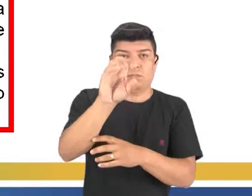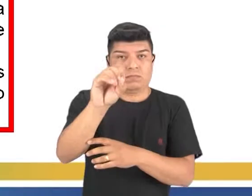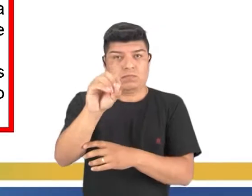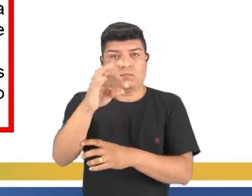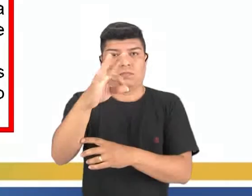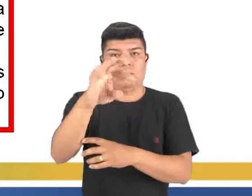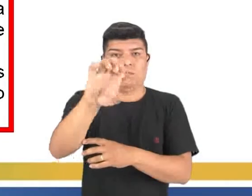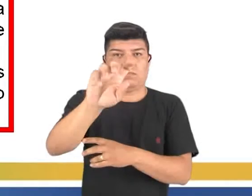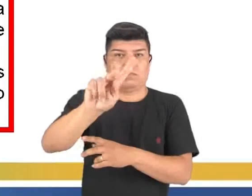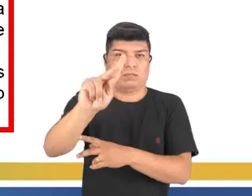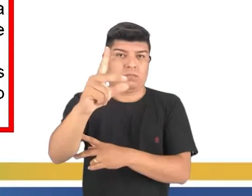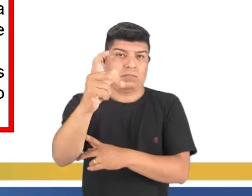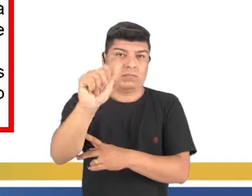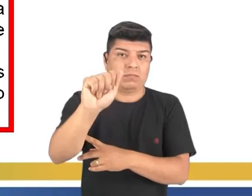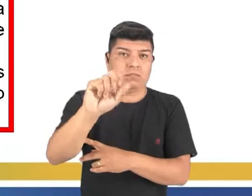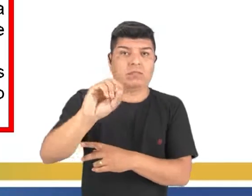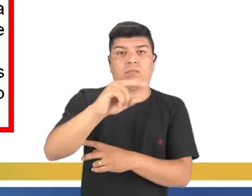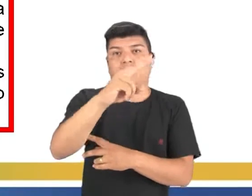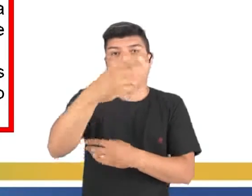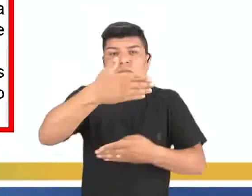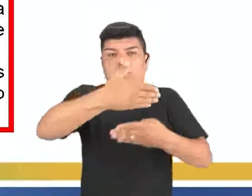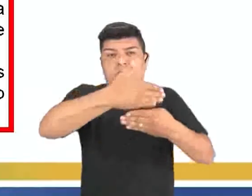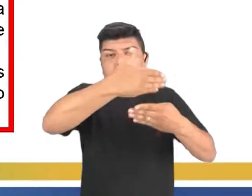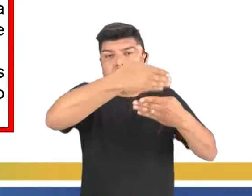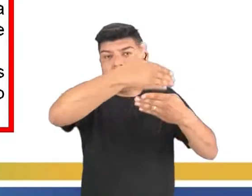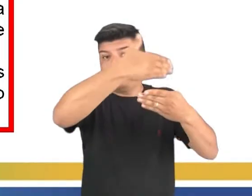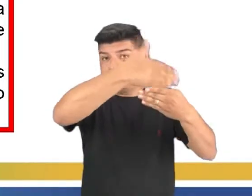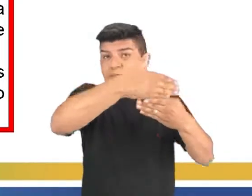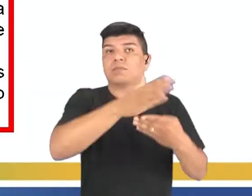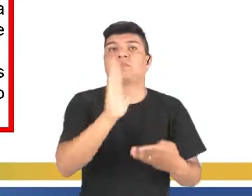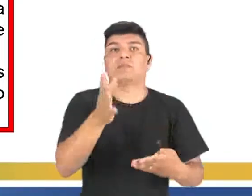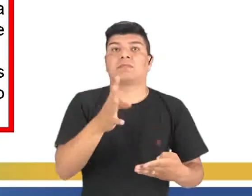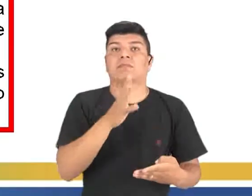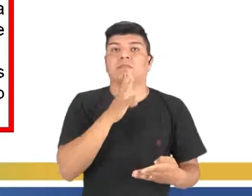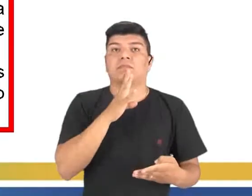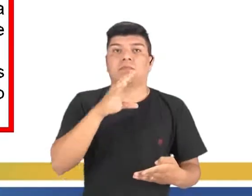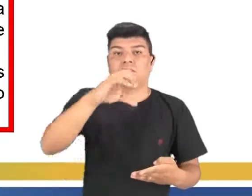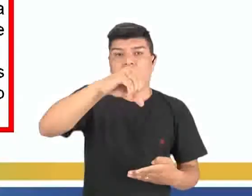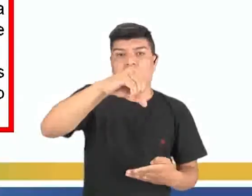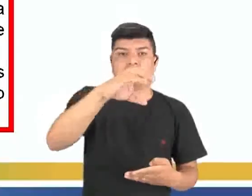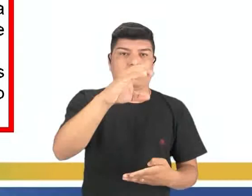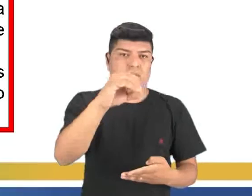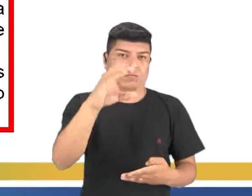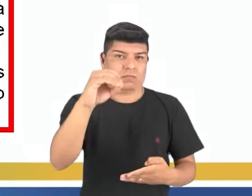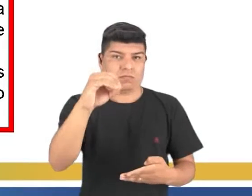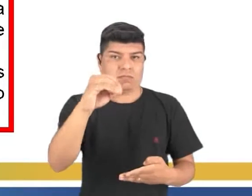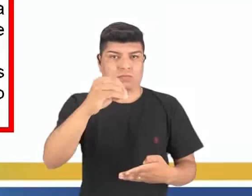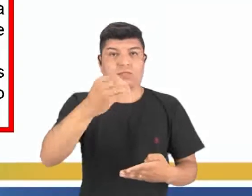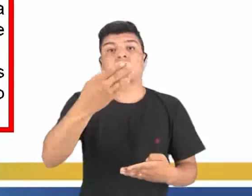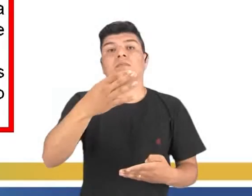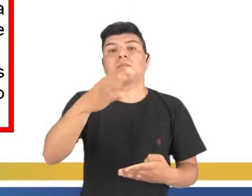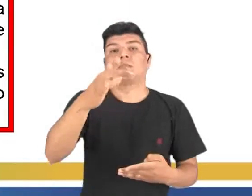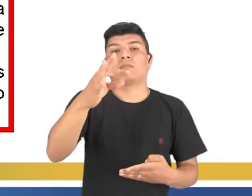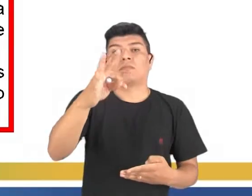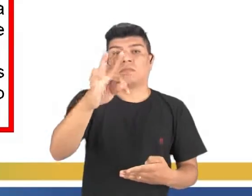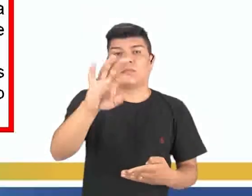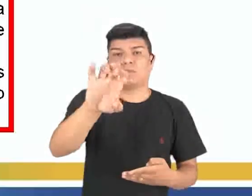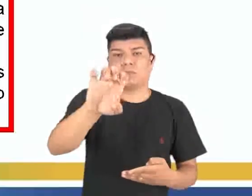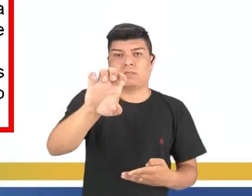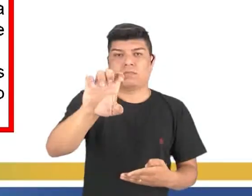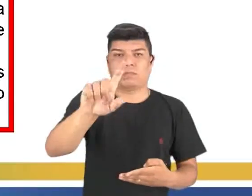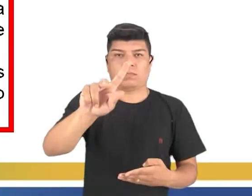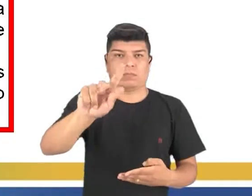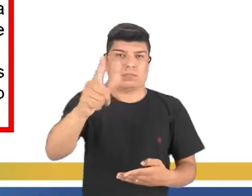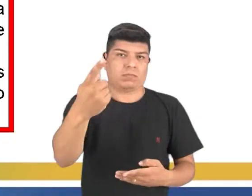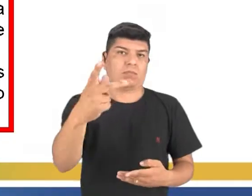1.200 tijolos. Então, considerando esse caminhão carregado já com 900 telhas, quantos tijolos no máximo podem